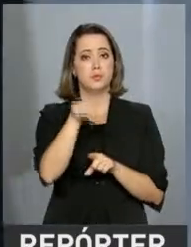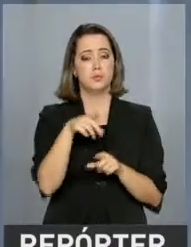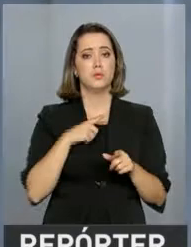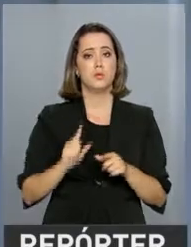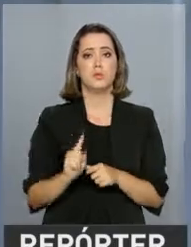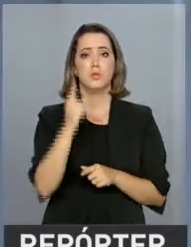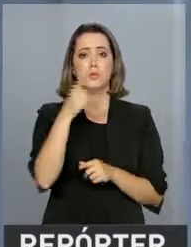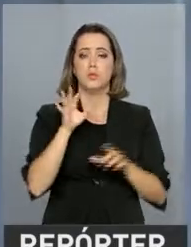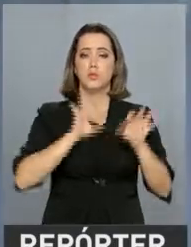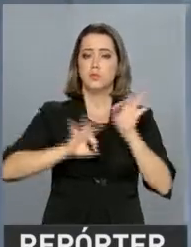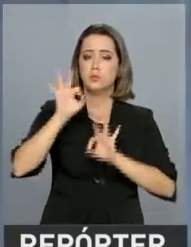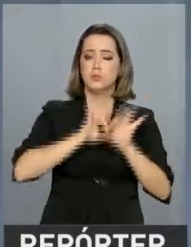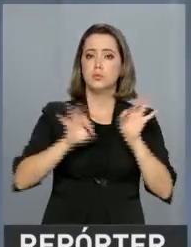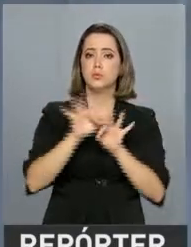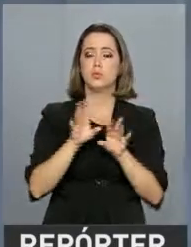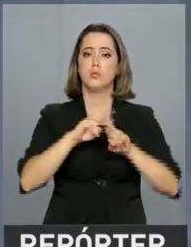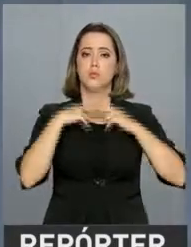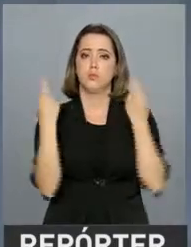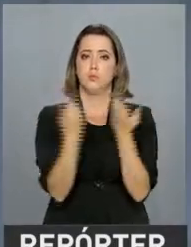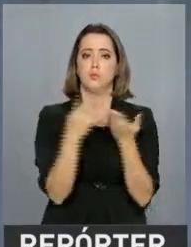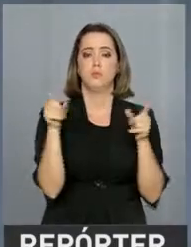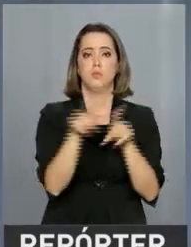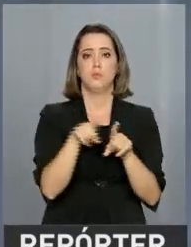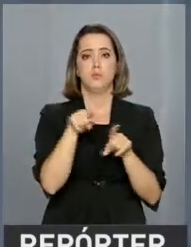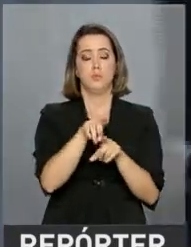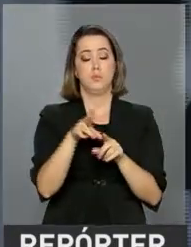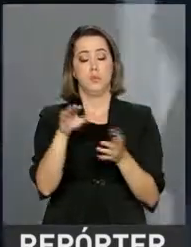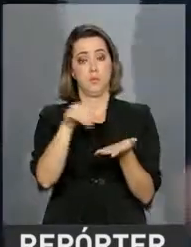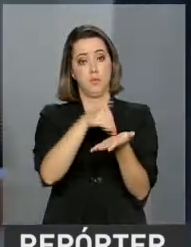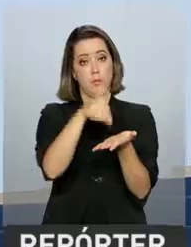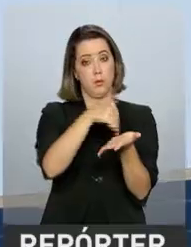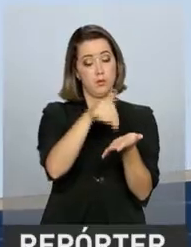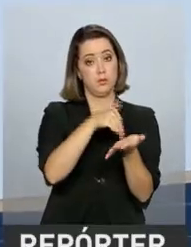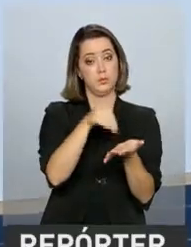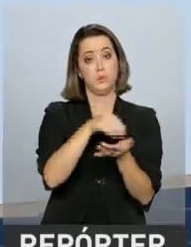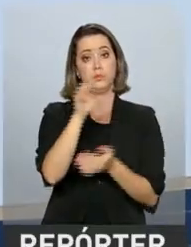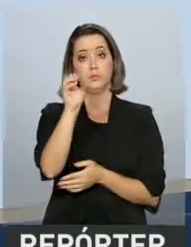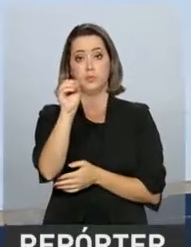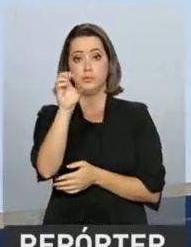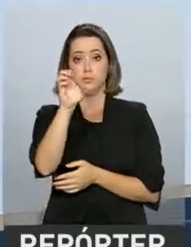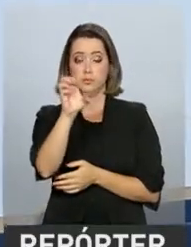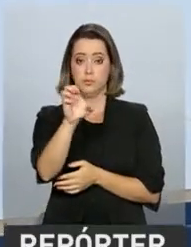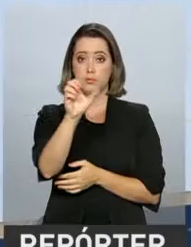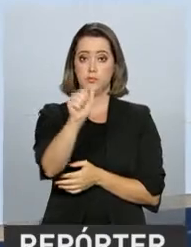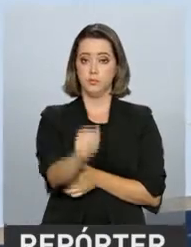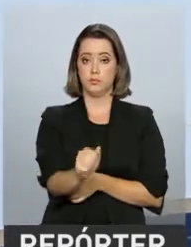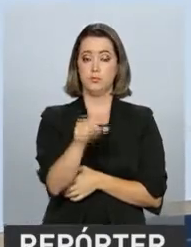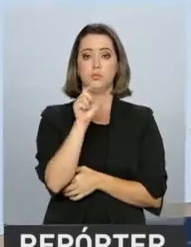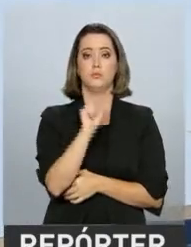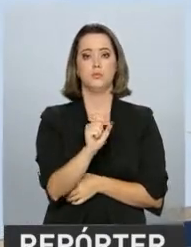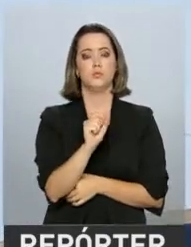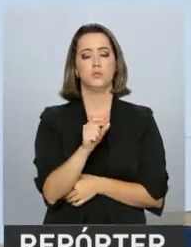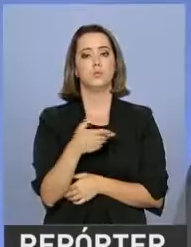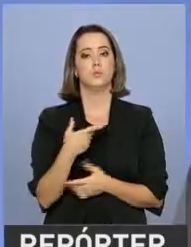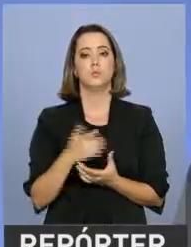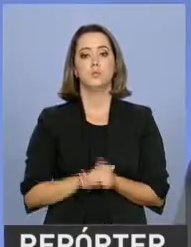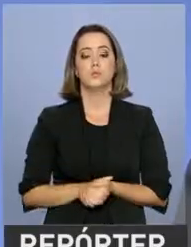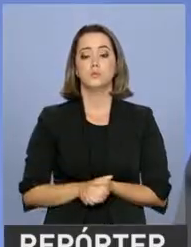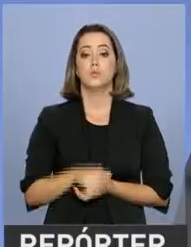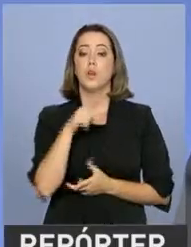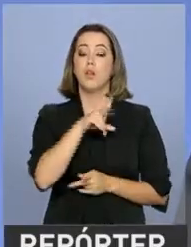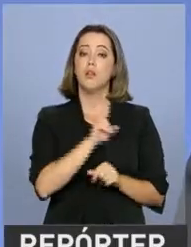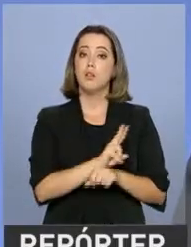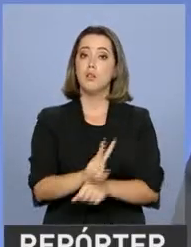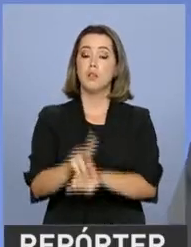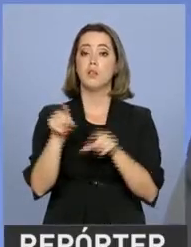na reunião que contou com a presença do secretário geral da organização dos estados americanos a olhá luis almagro ele